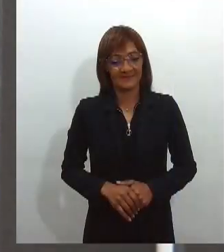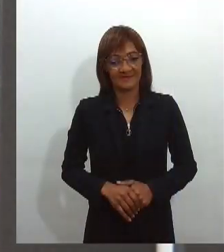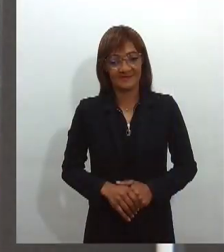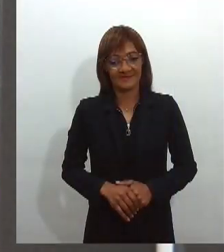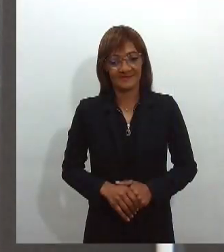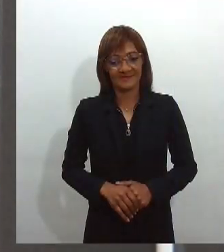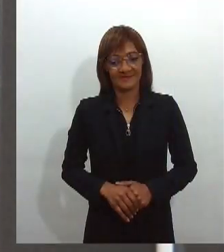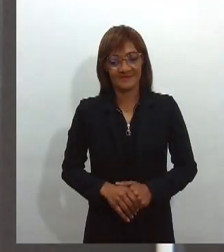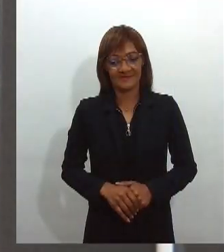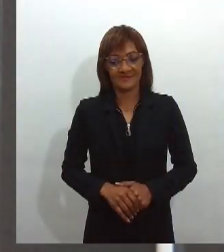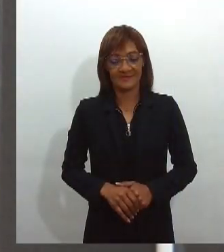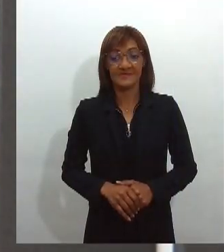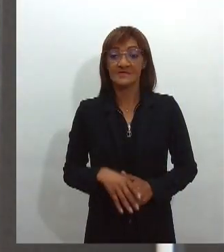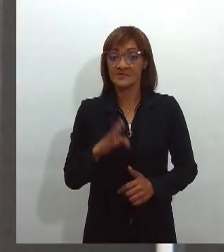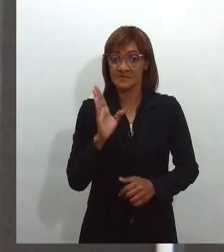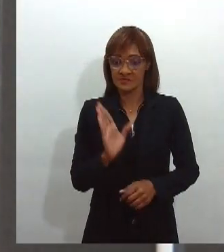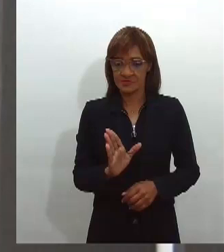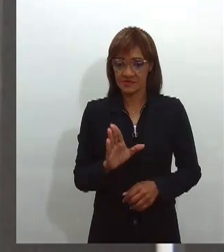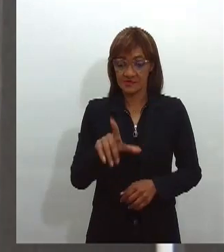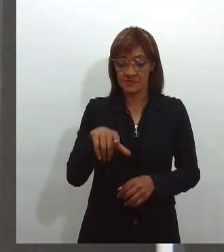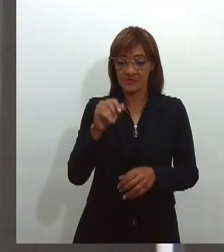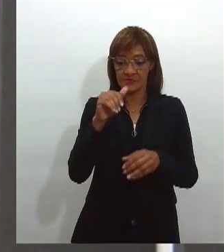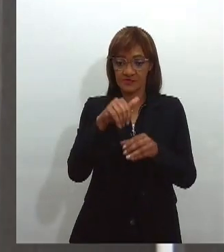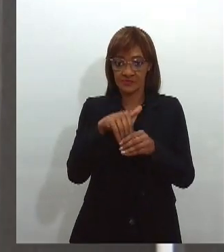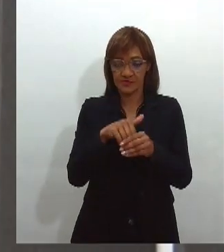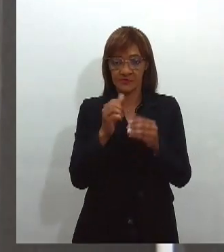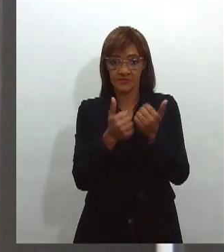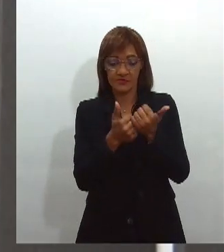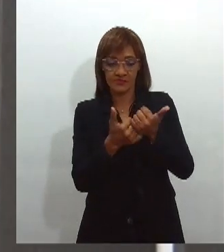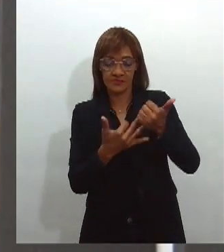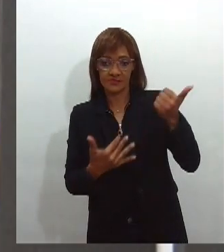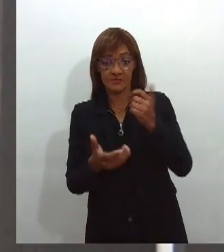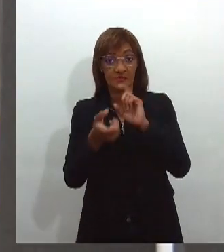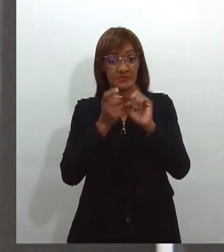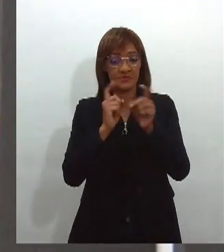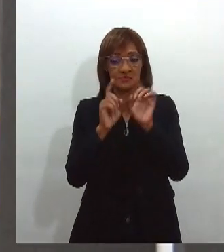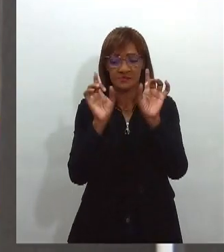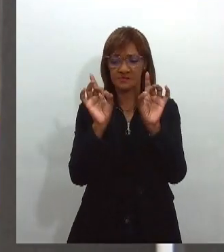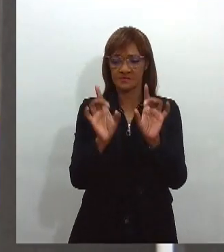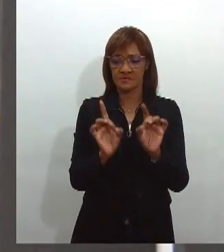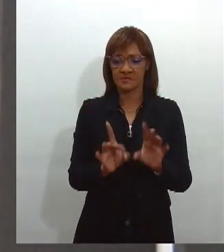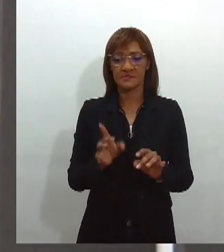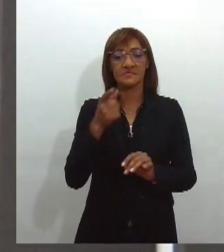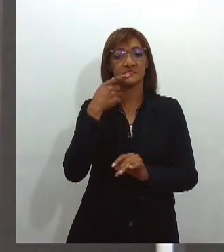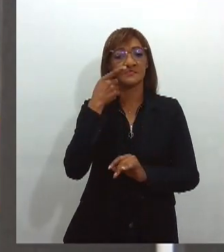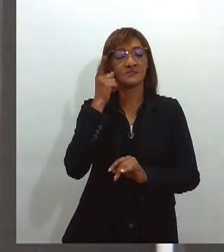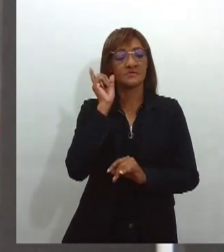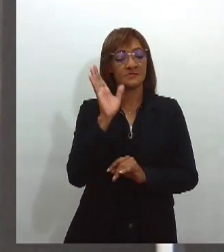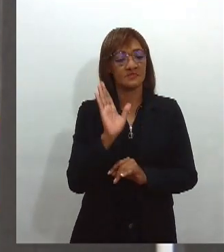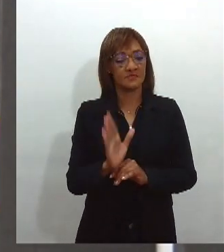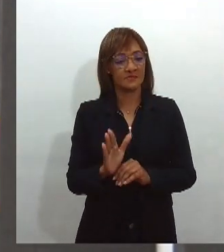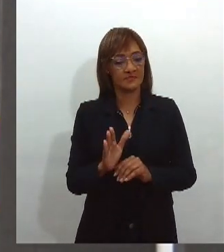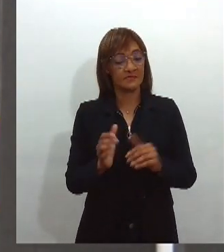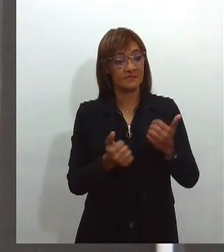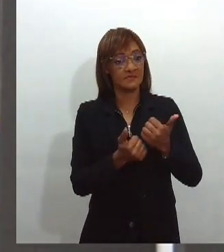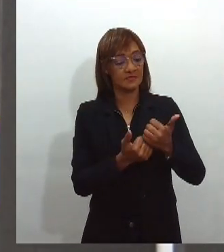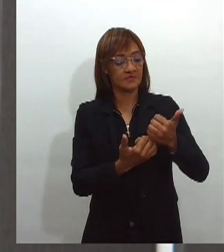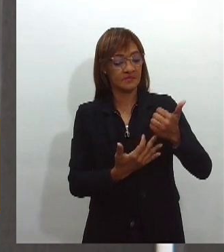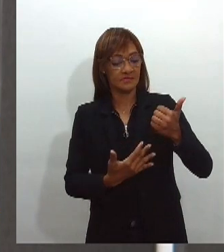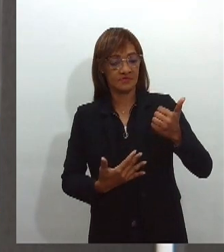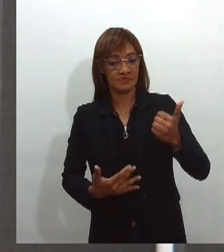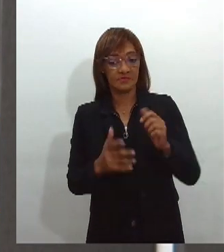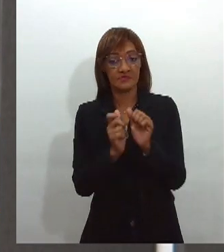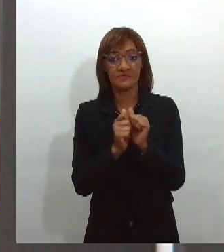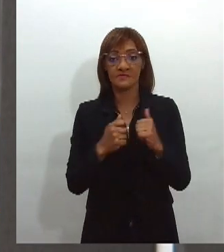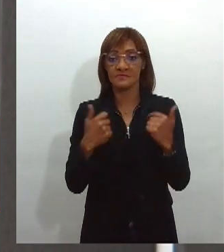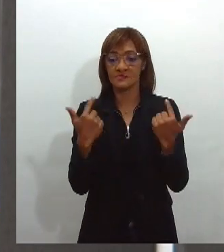Foi eleita por aclamação durante sessão especial realizada ontem a mesa diretora da Assembleia Legislativa para o